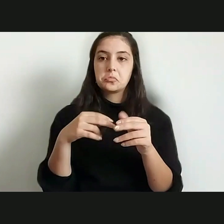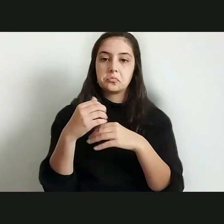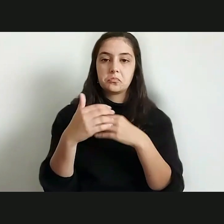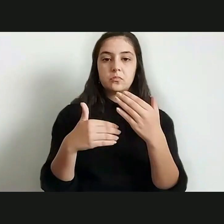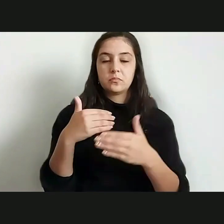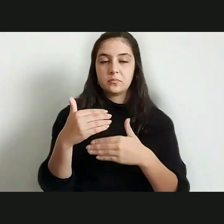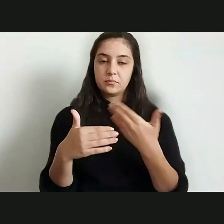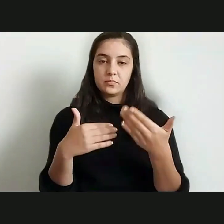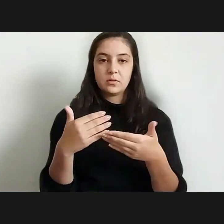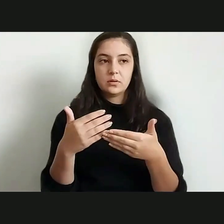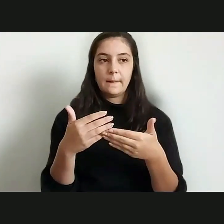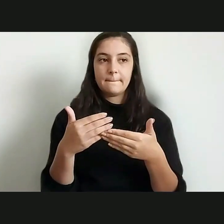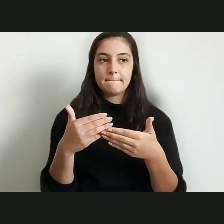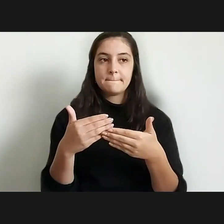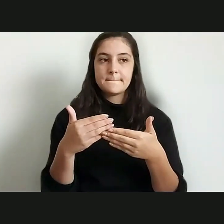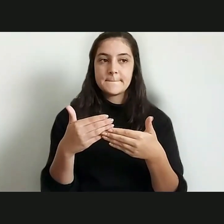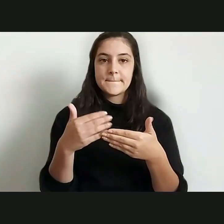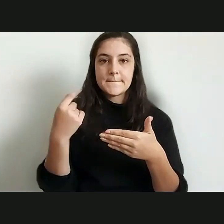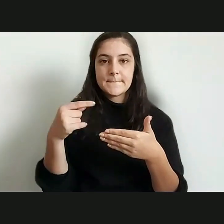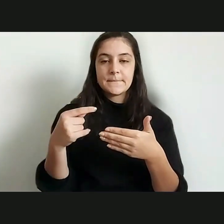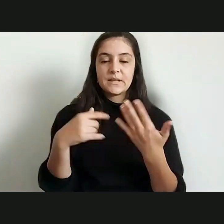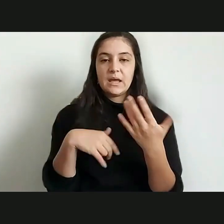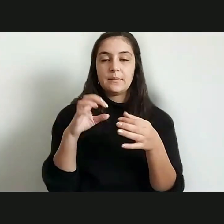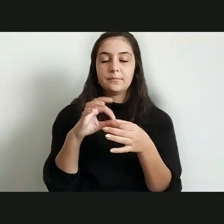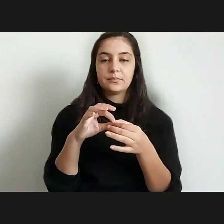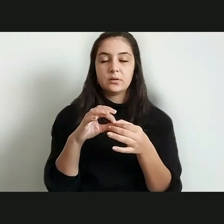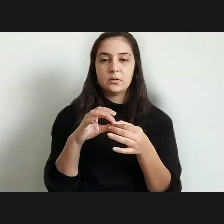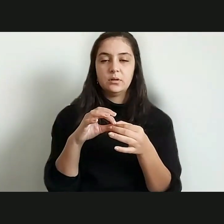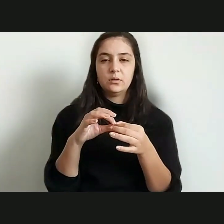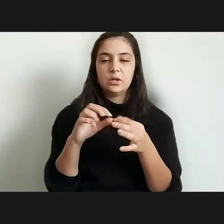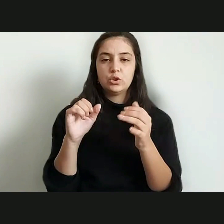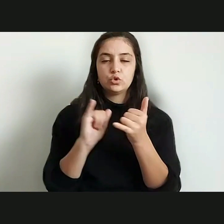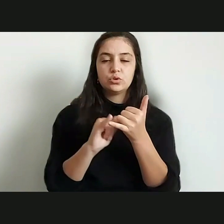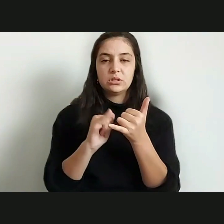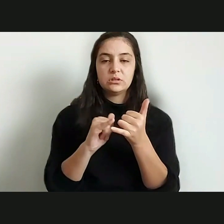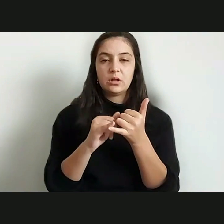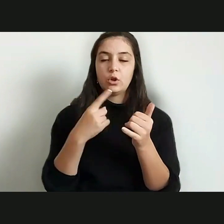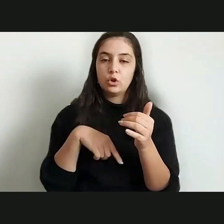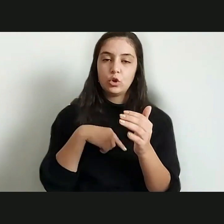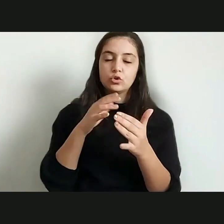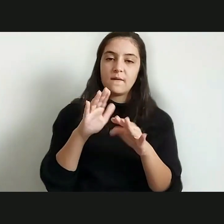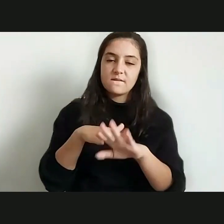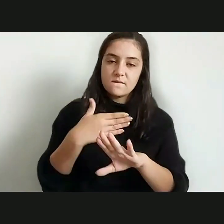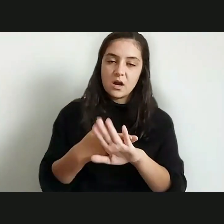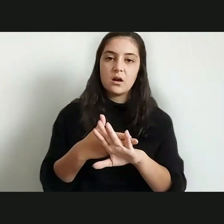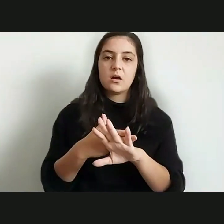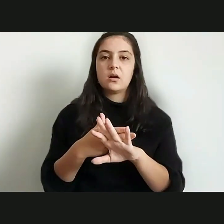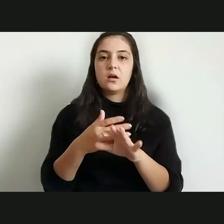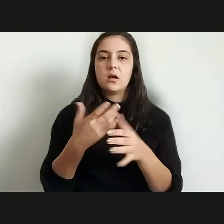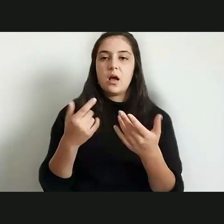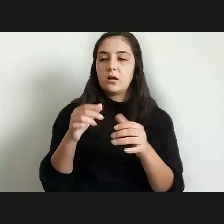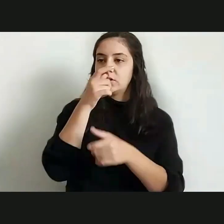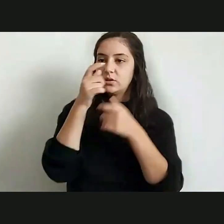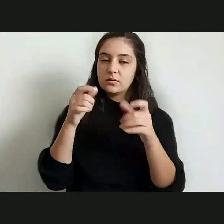ao longo da jornada, que é uma condição societal. Nós precisamos de reforçar a auto-organização da sociedade e